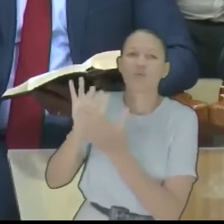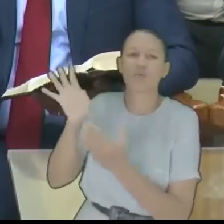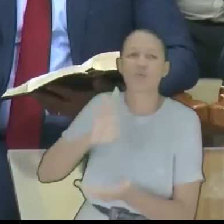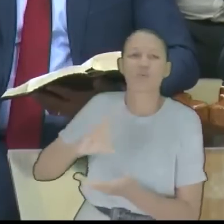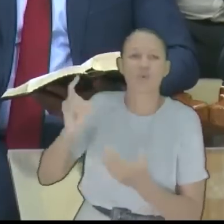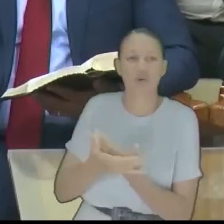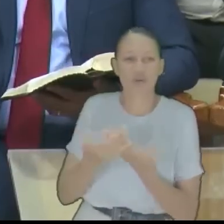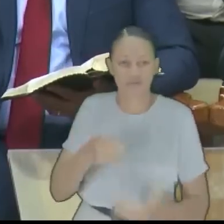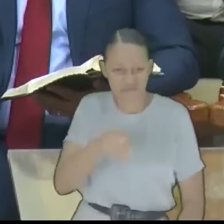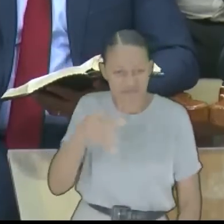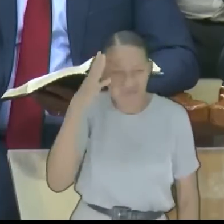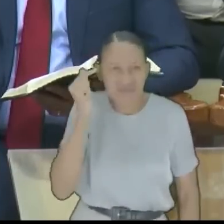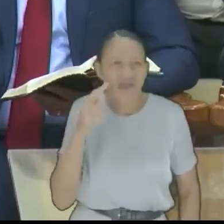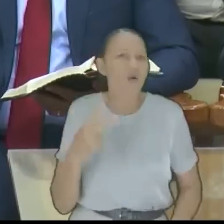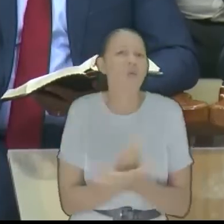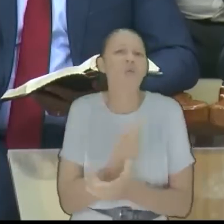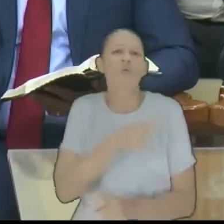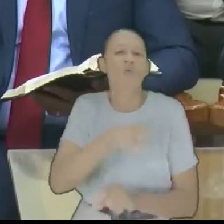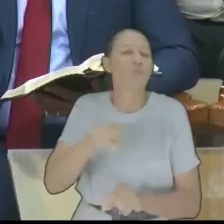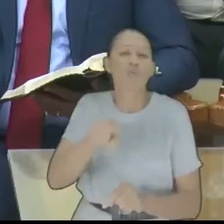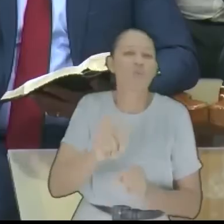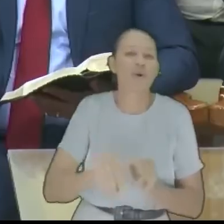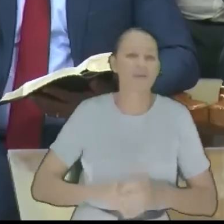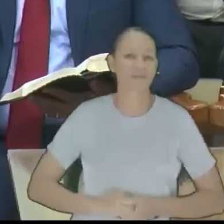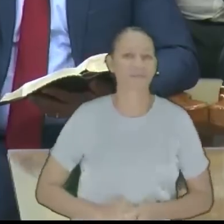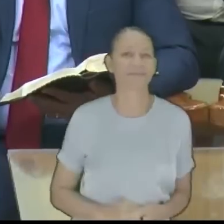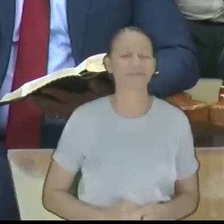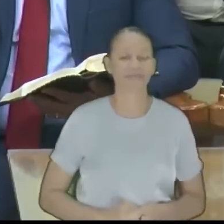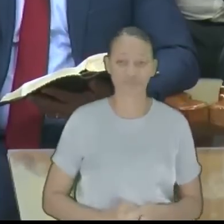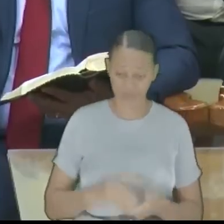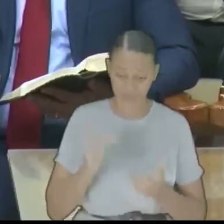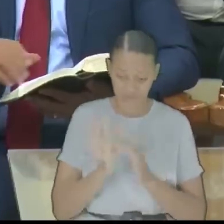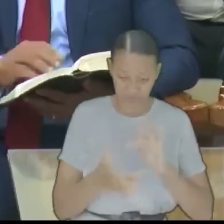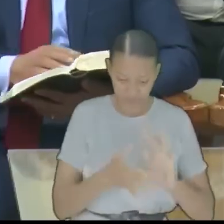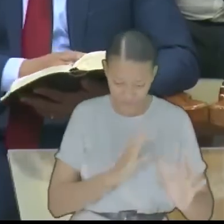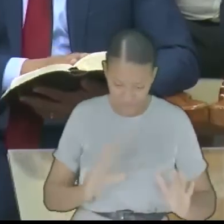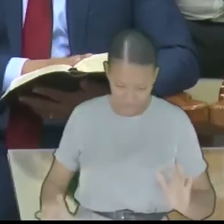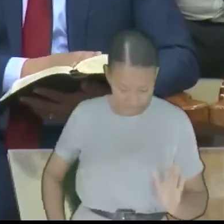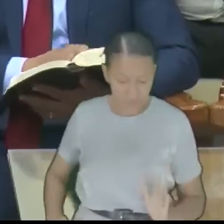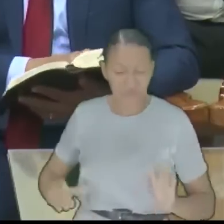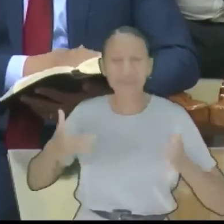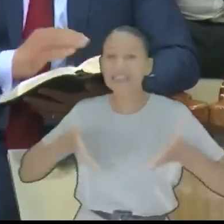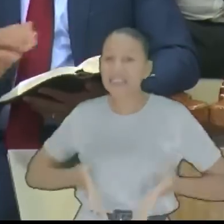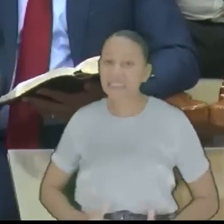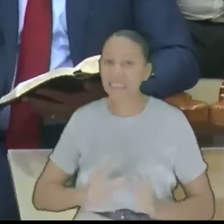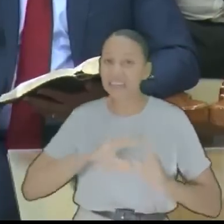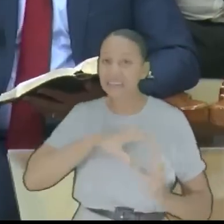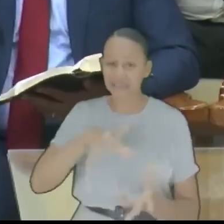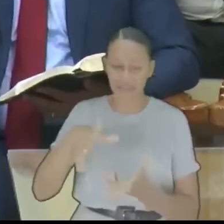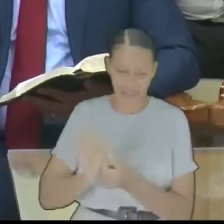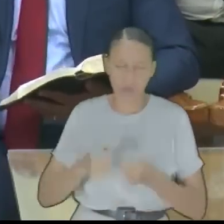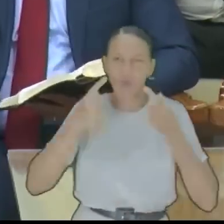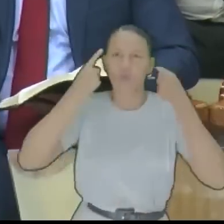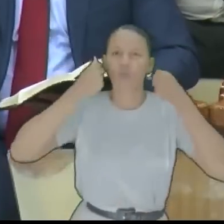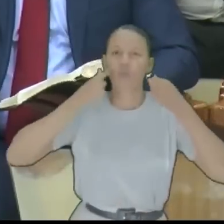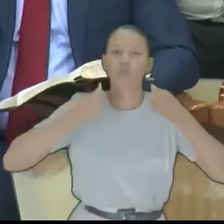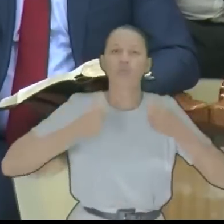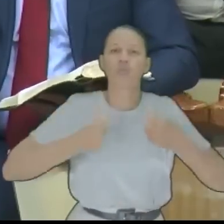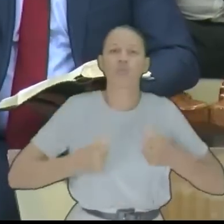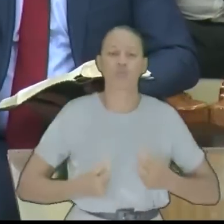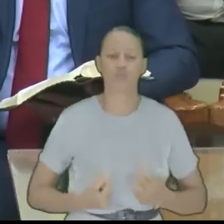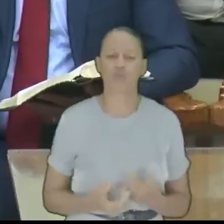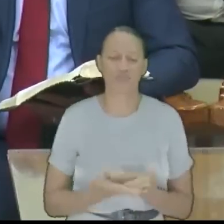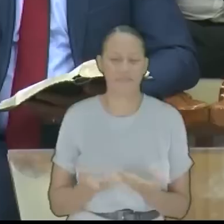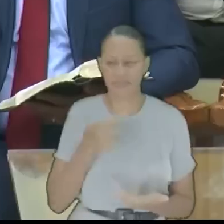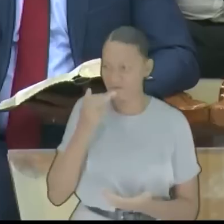Deus. Você sabe o que foi que aconteceu? Quando Cristo veio à terra, os rabinos, eles nem